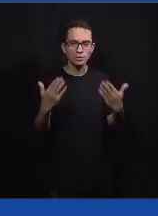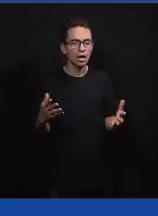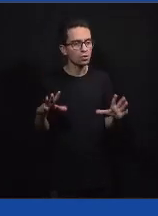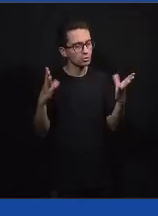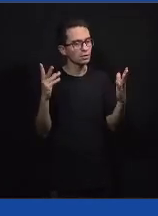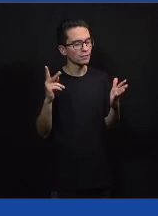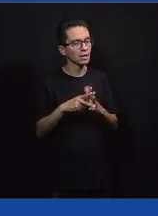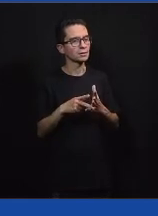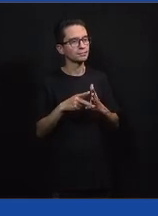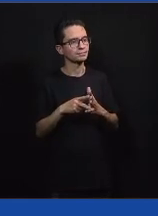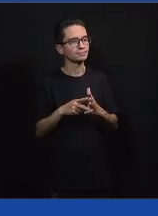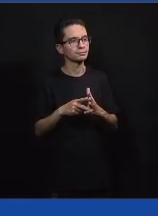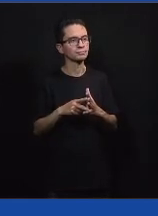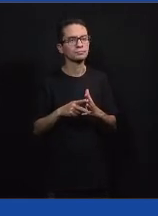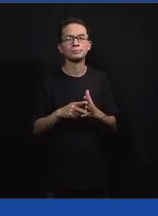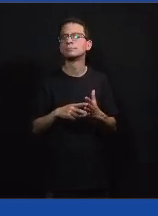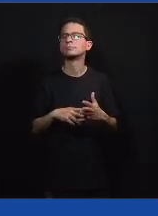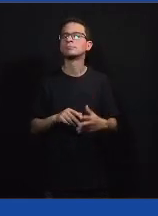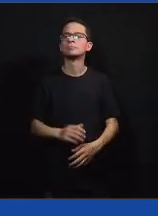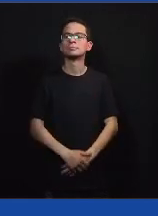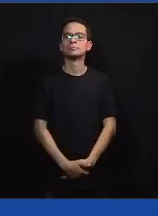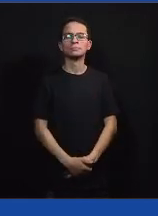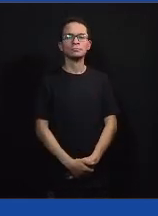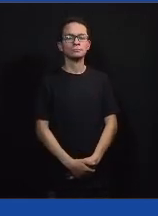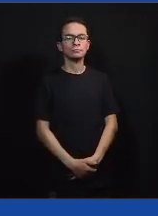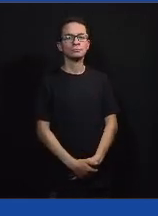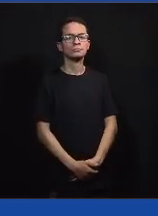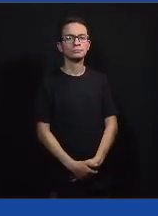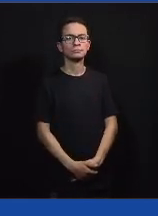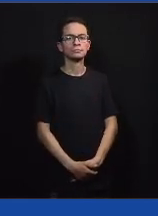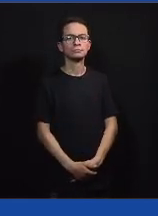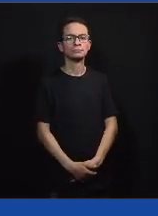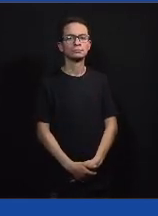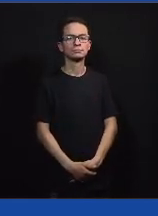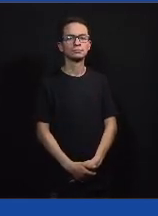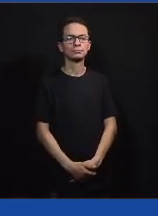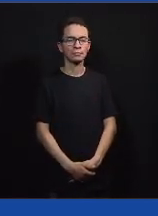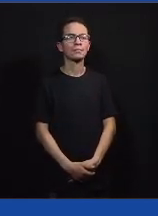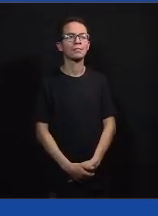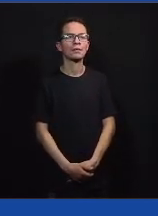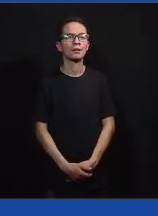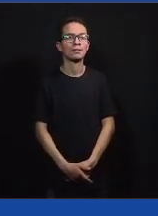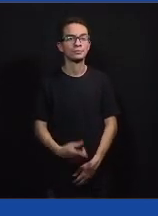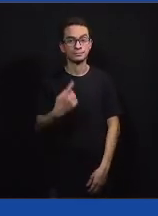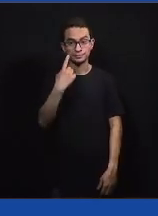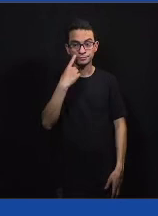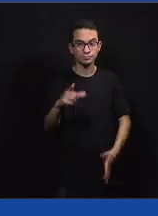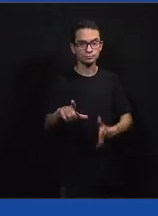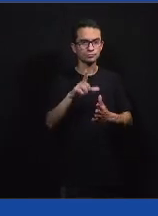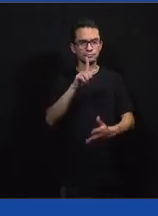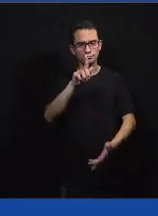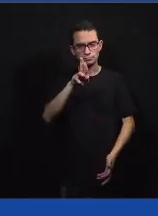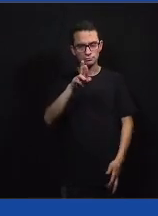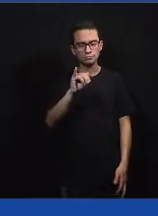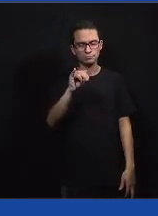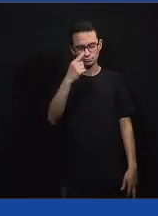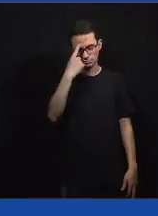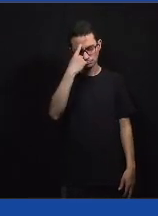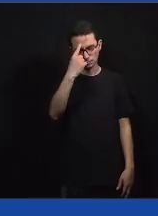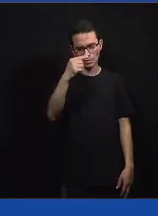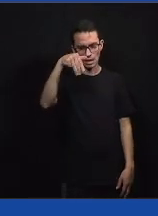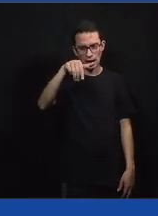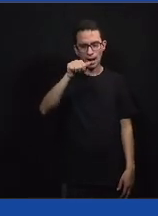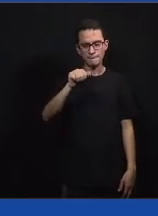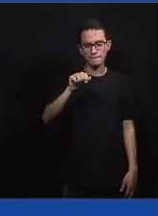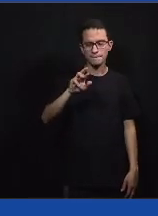ocorrer essa reforma a TV Só aproveitando que o game Antes de abrir a amargou fez